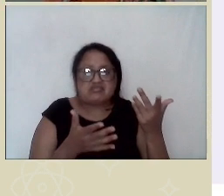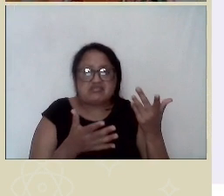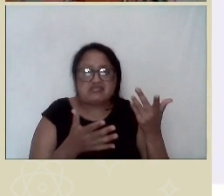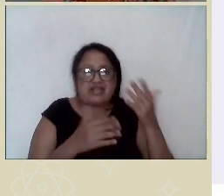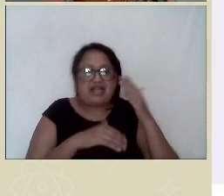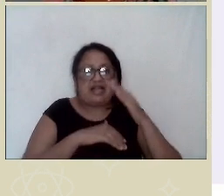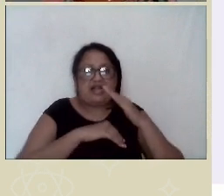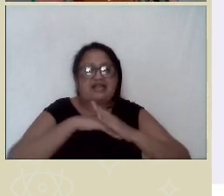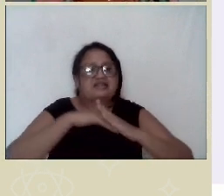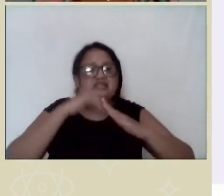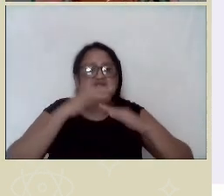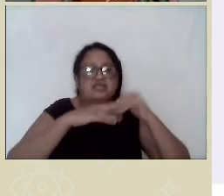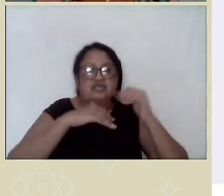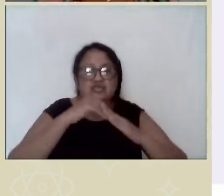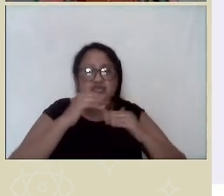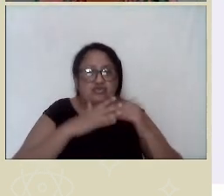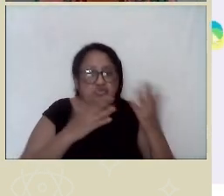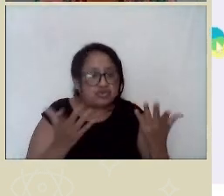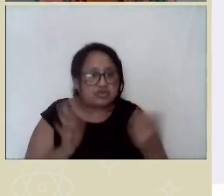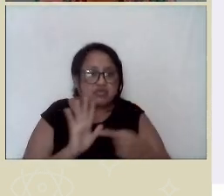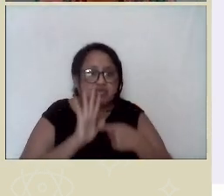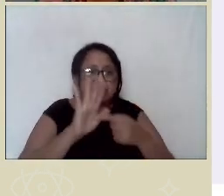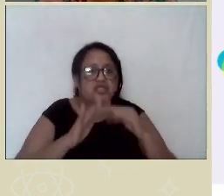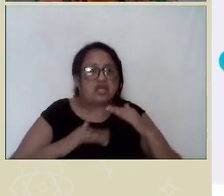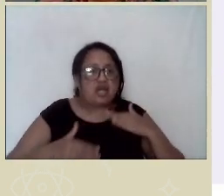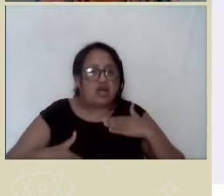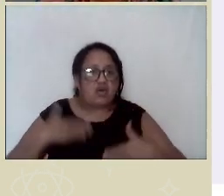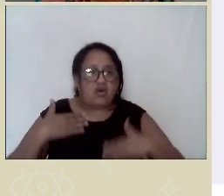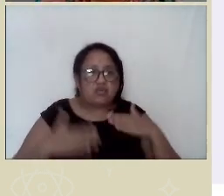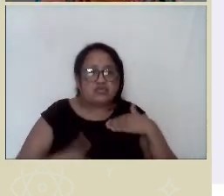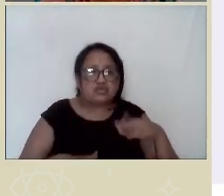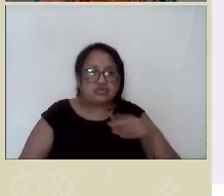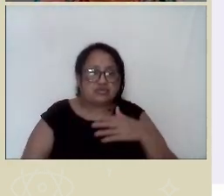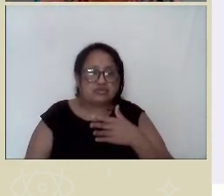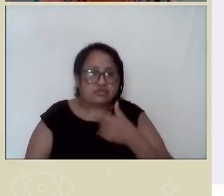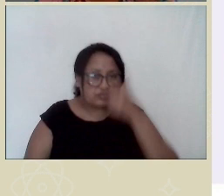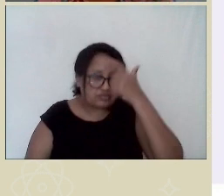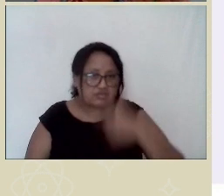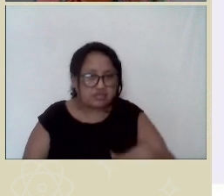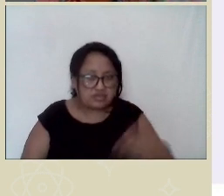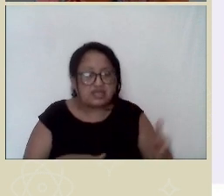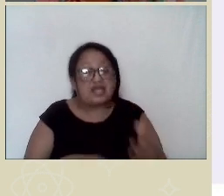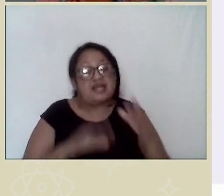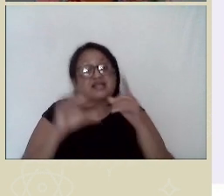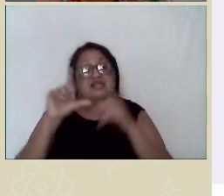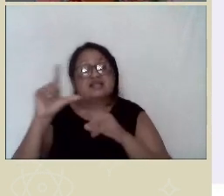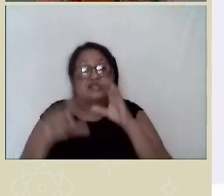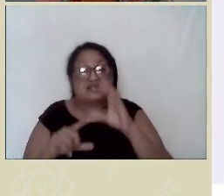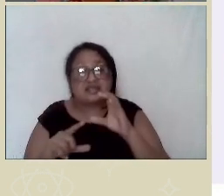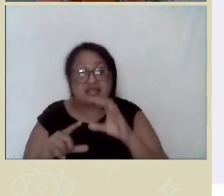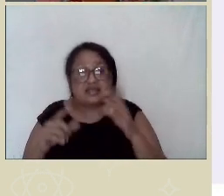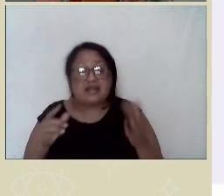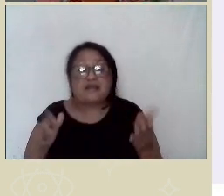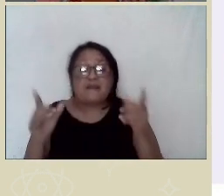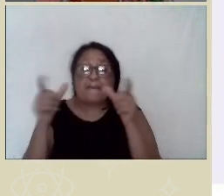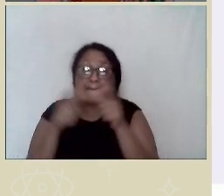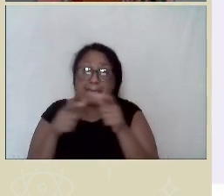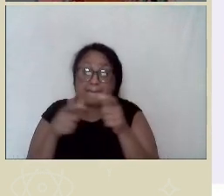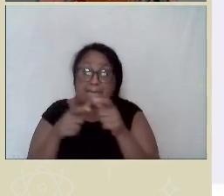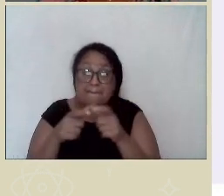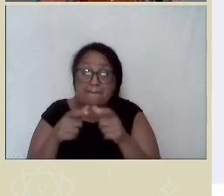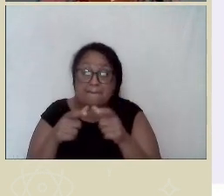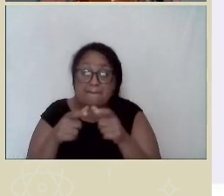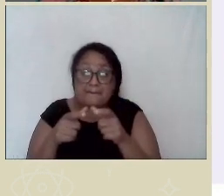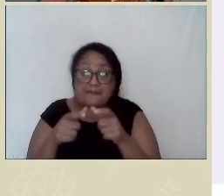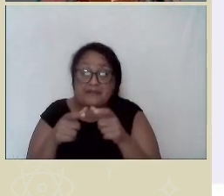relacionada a corpos humanos c menos da metade dos classes 300 corpos de montanhistas falecidos no Everest ainda